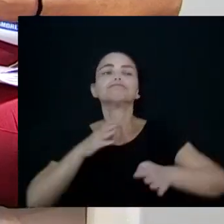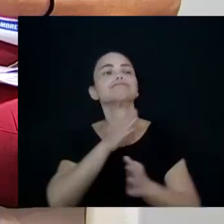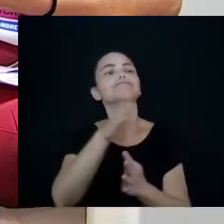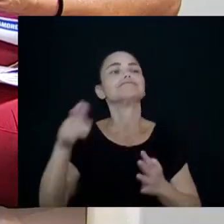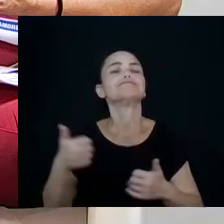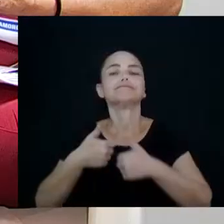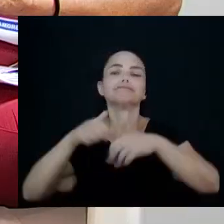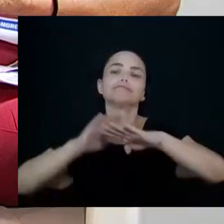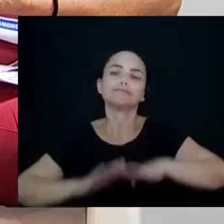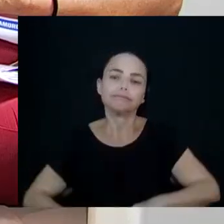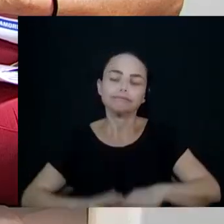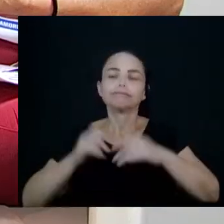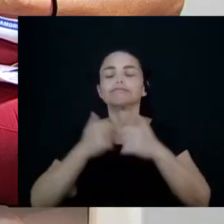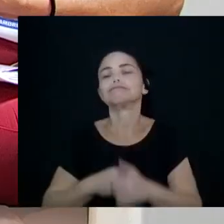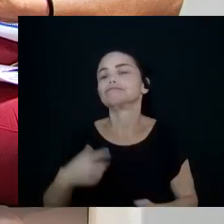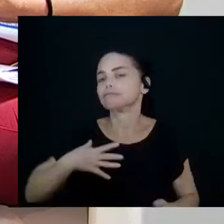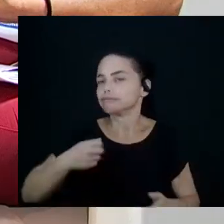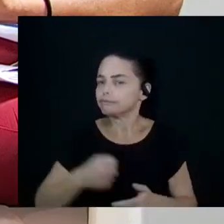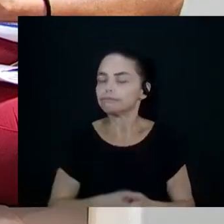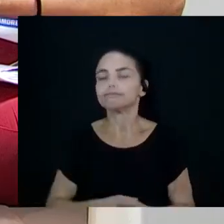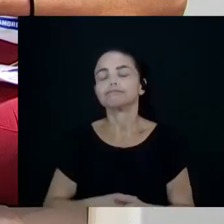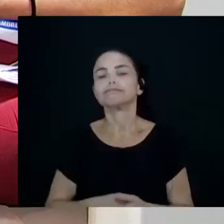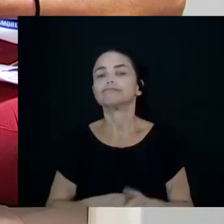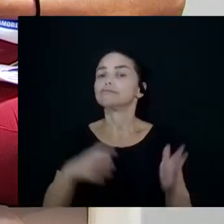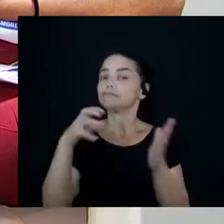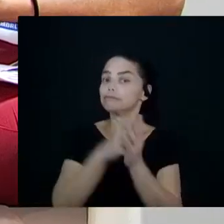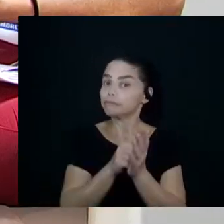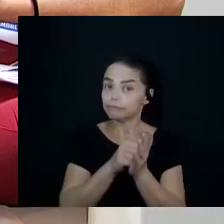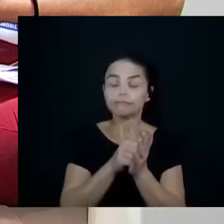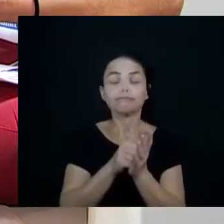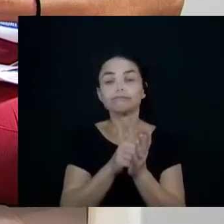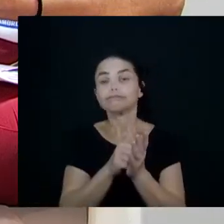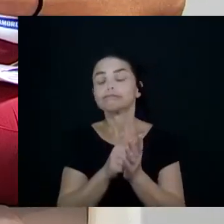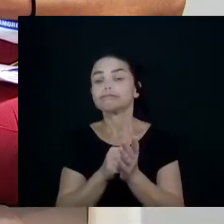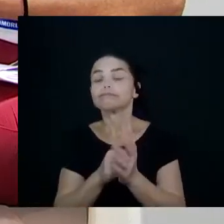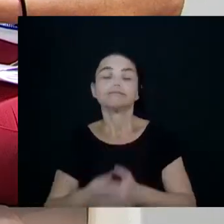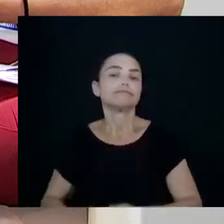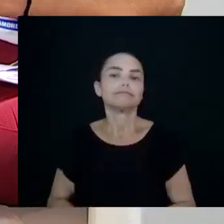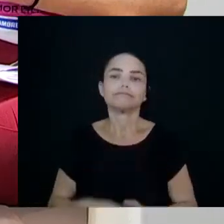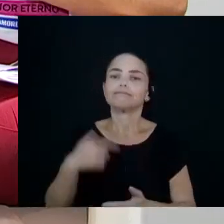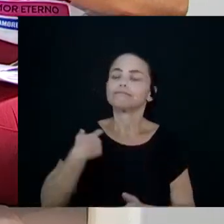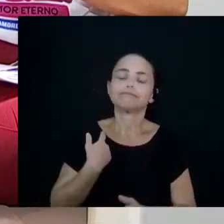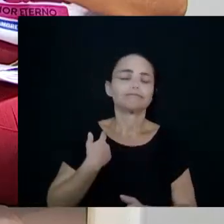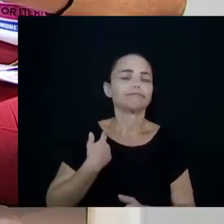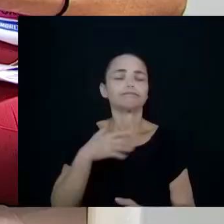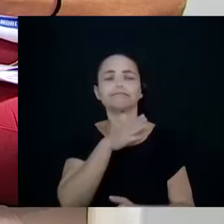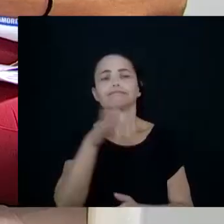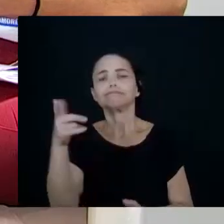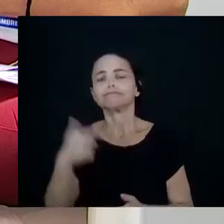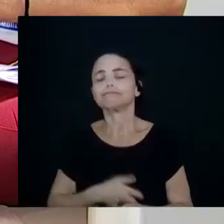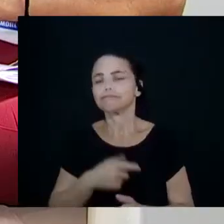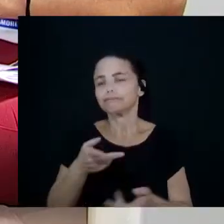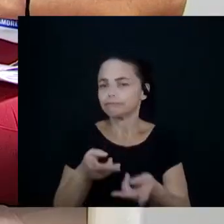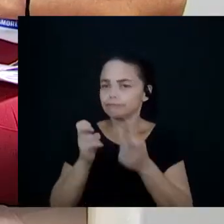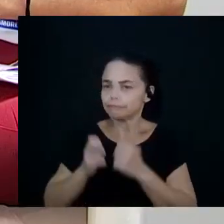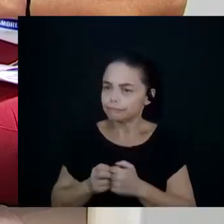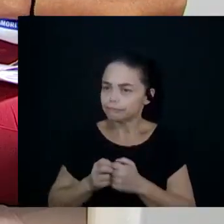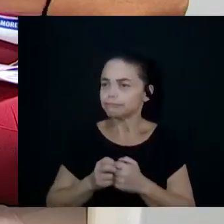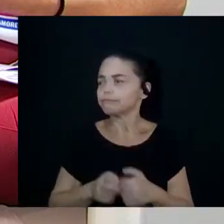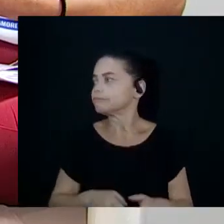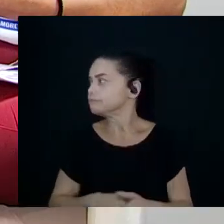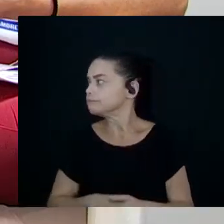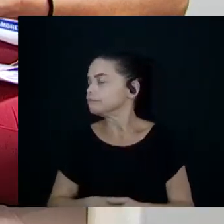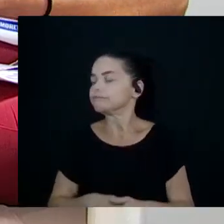os filhos. Eu falo que eu virei uma agenda ambulante, né? Mas depois de um tempo, eu comecei a perceber que entre o grupo geral das